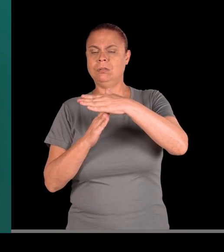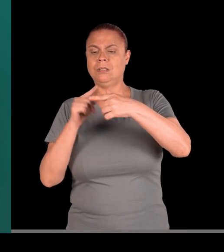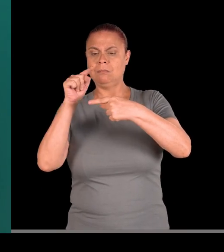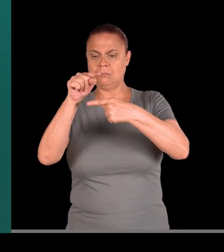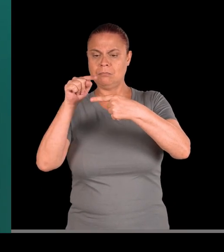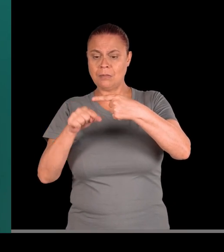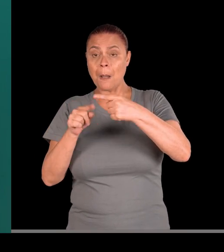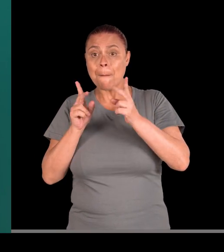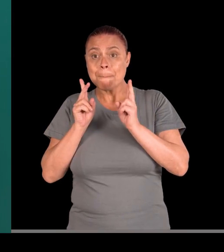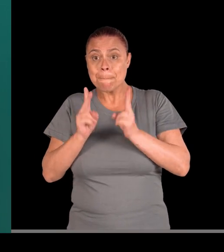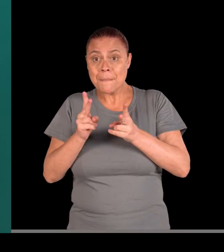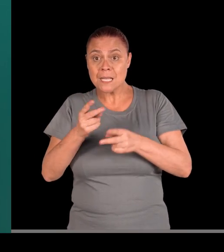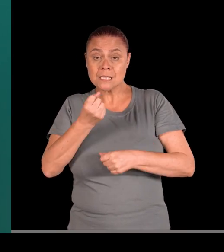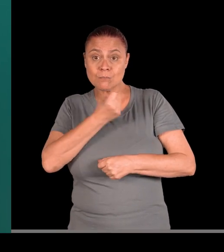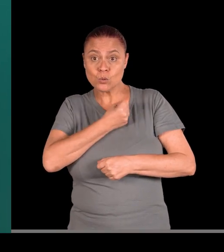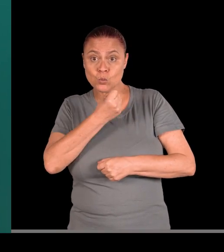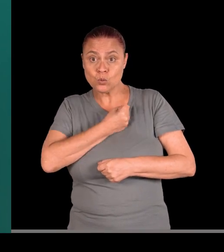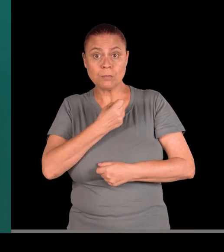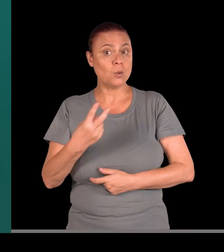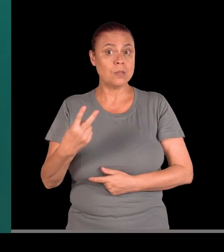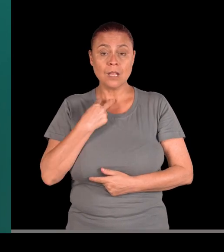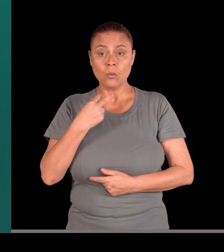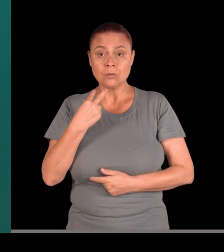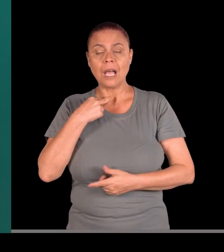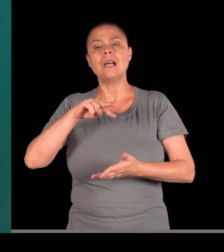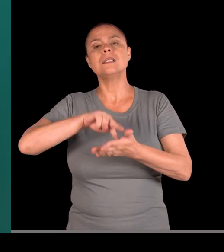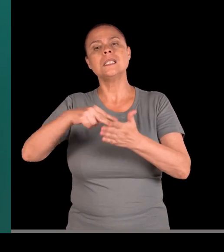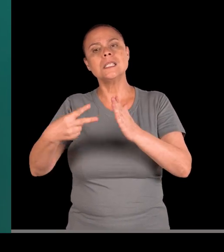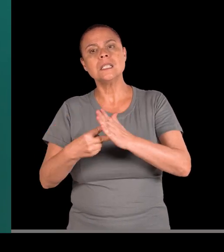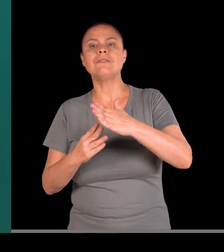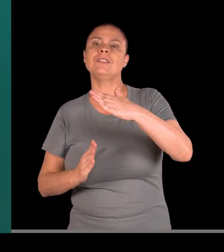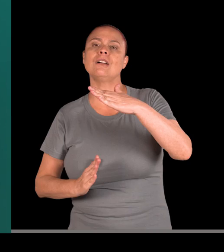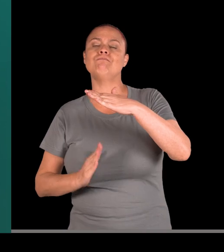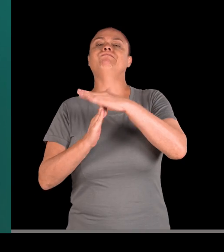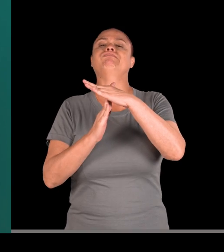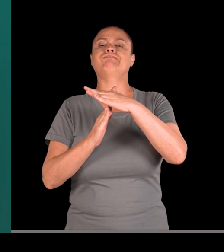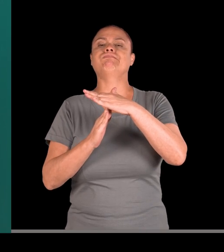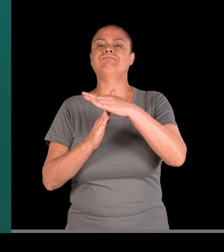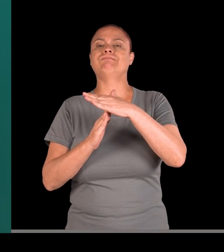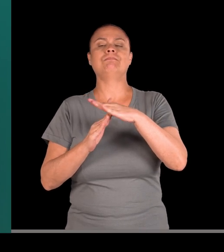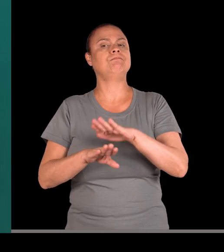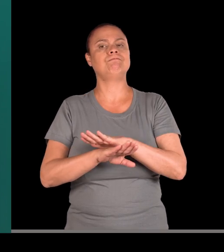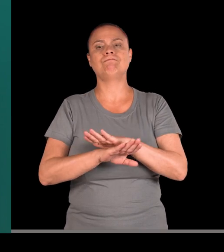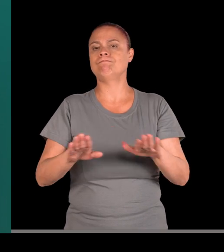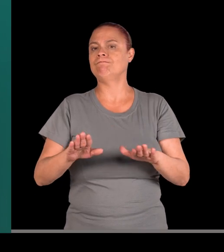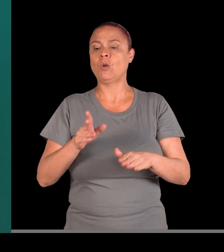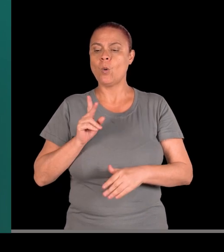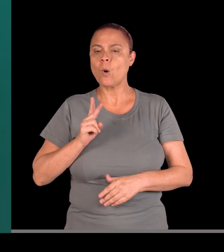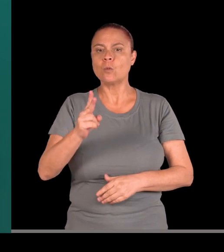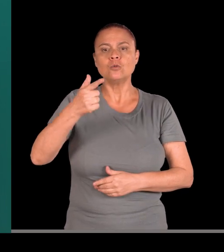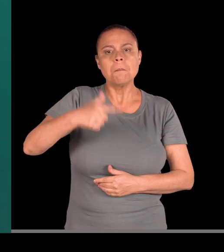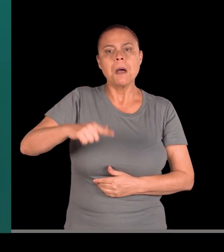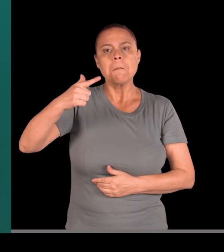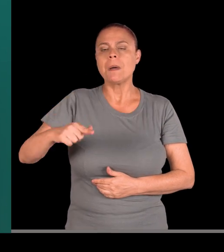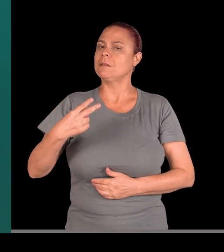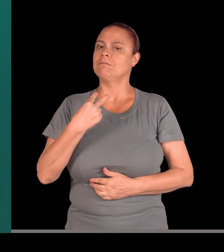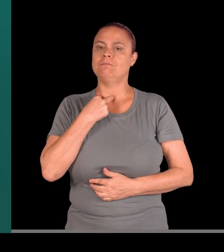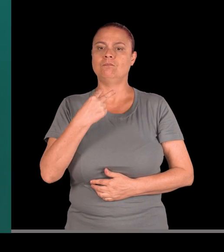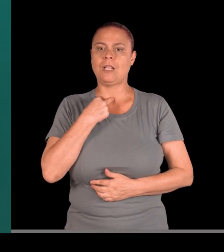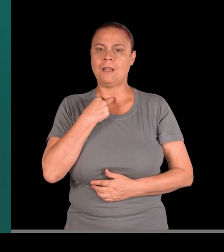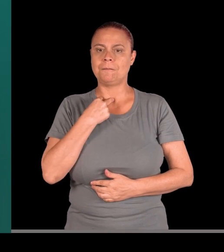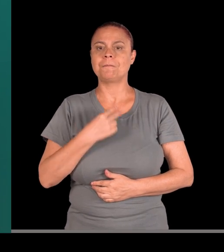o numerador e o denominador por um mesmo número, significa que eu tenho uma fração irredutível, eu não consigo